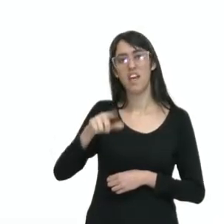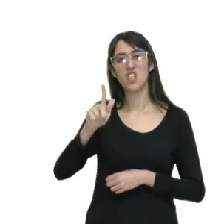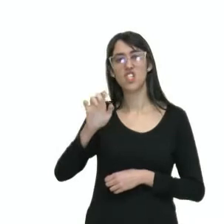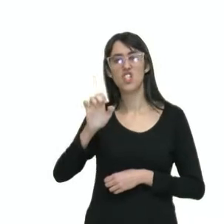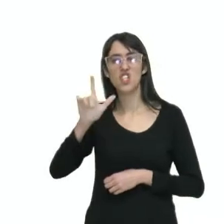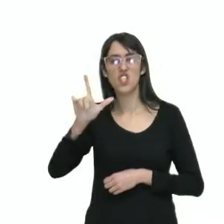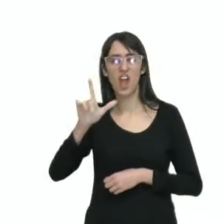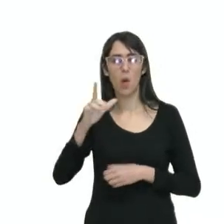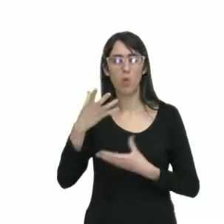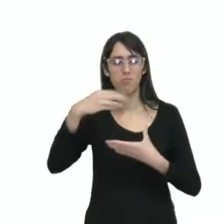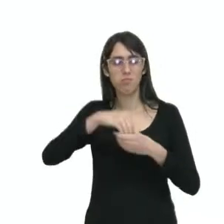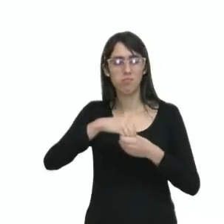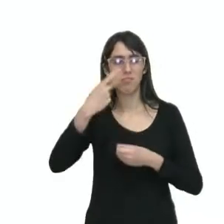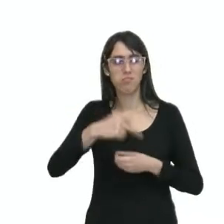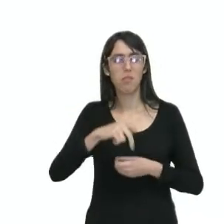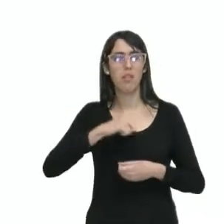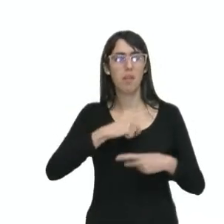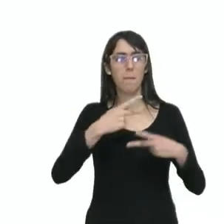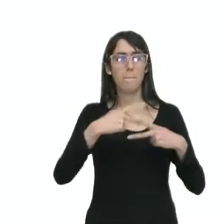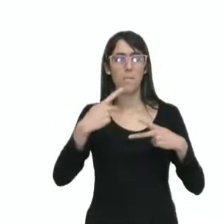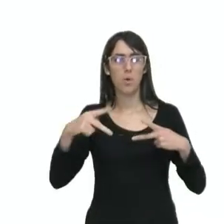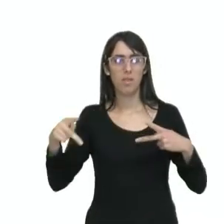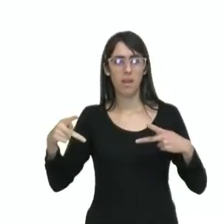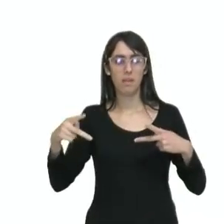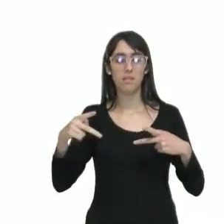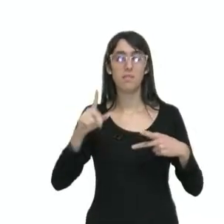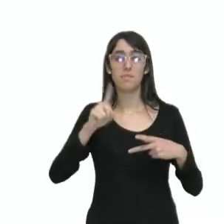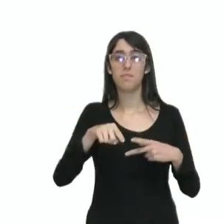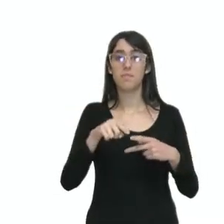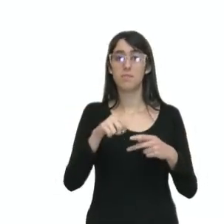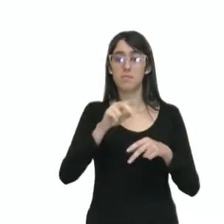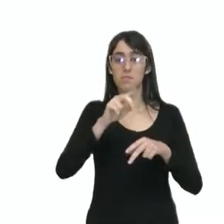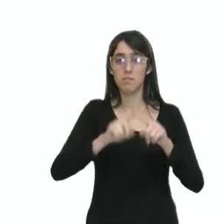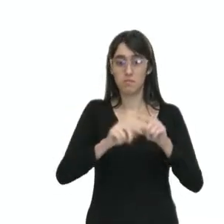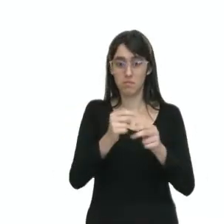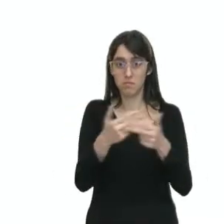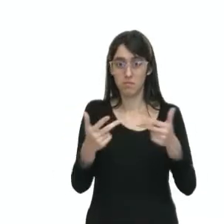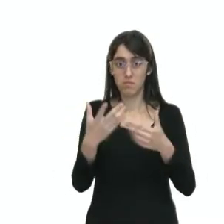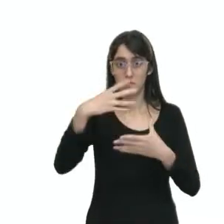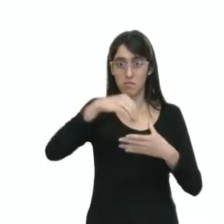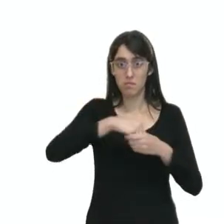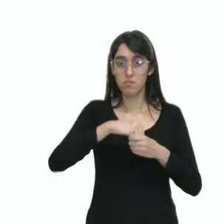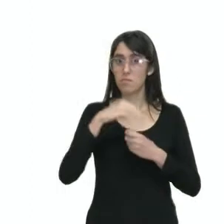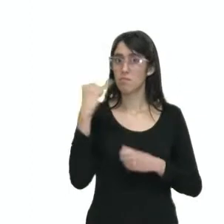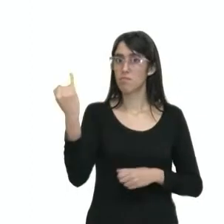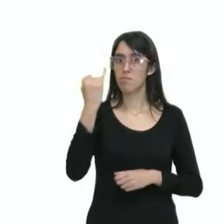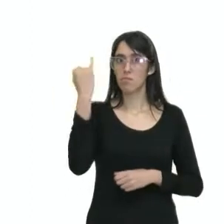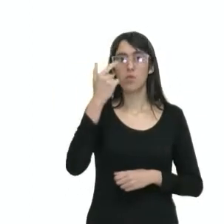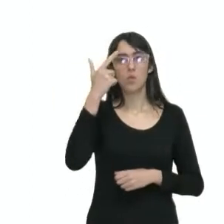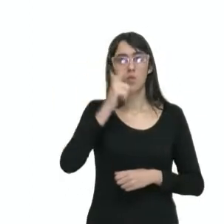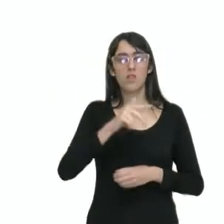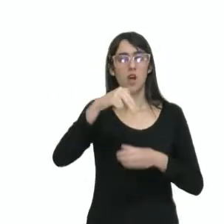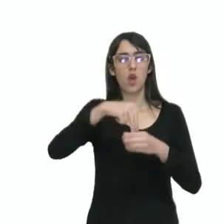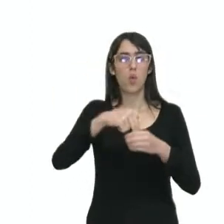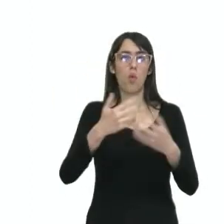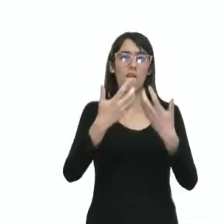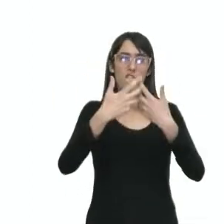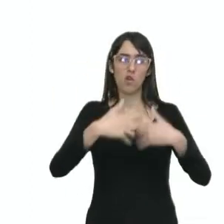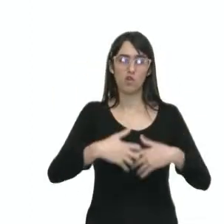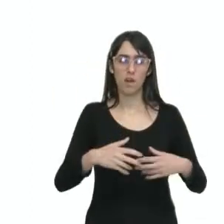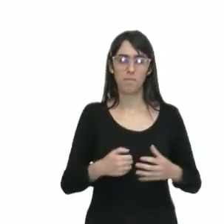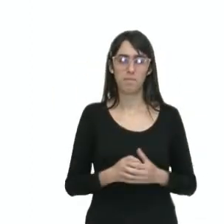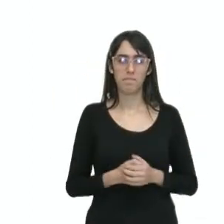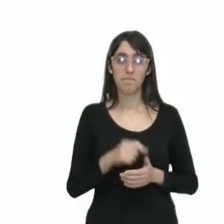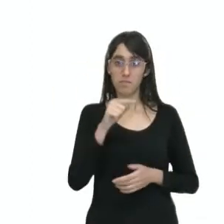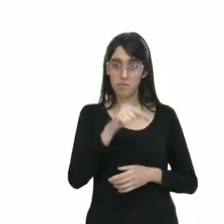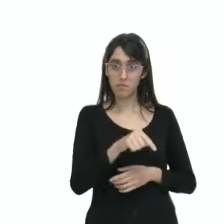gel proteico, com substâncias necessárias para a função do núcleo. É ali que nós